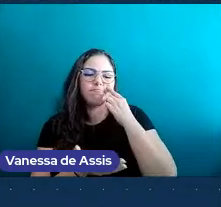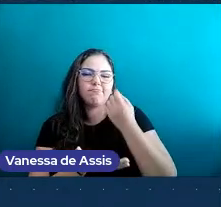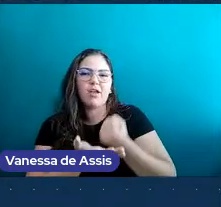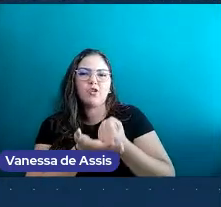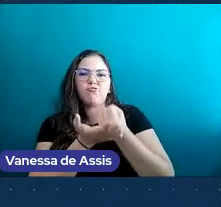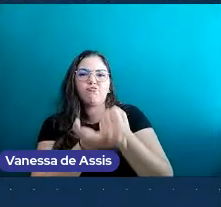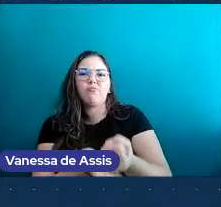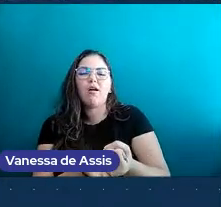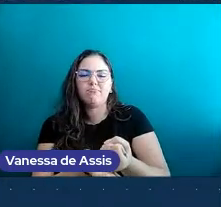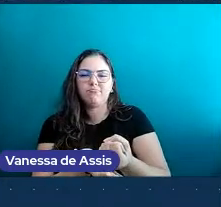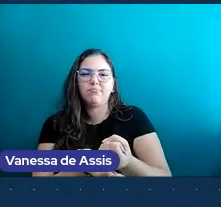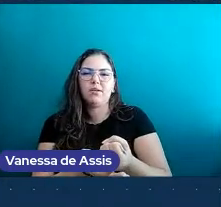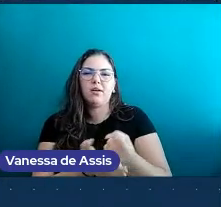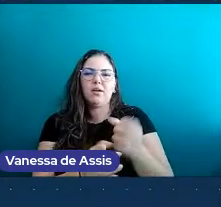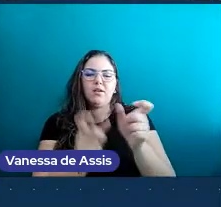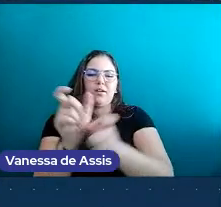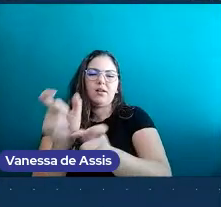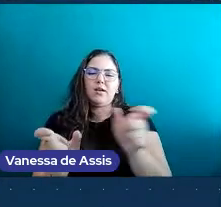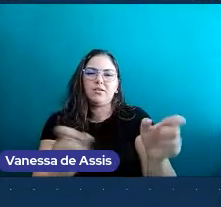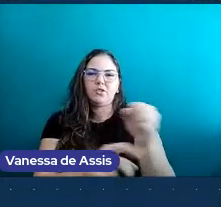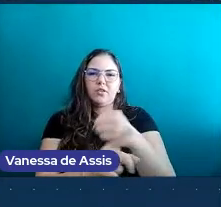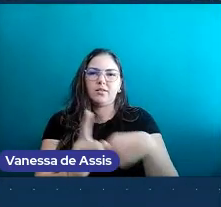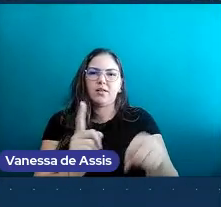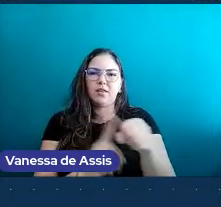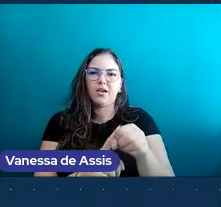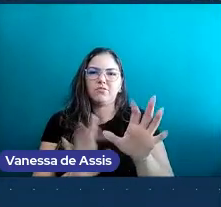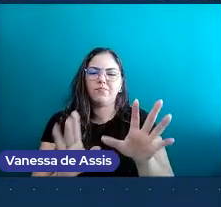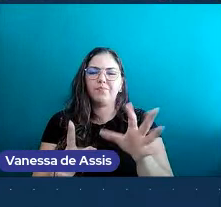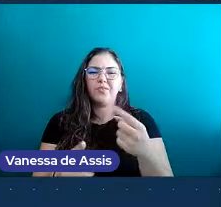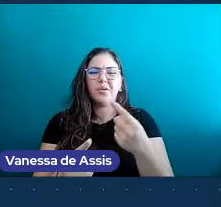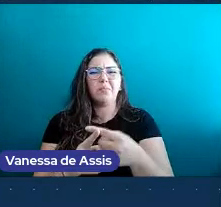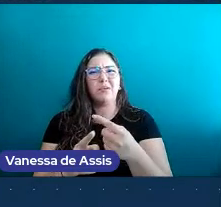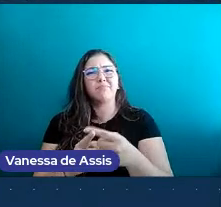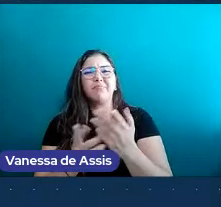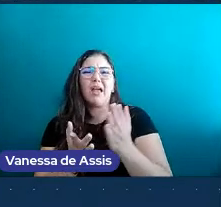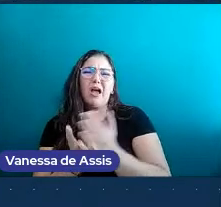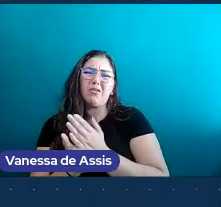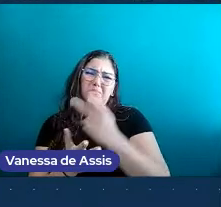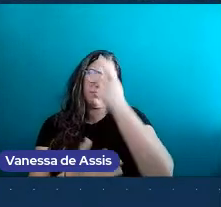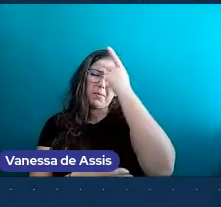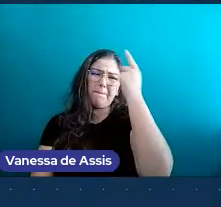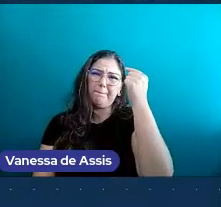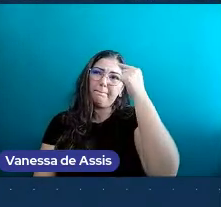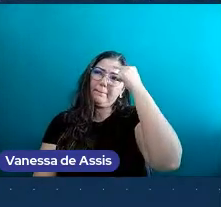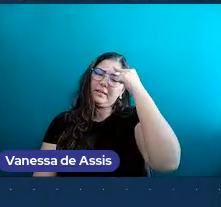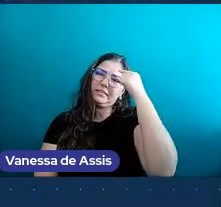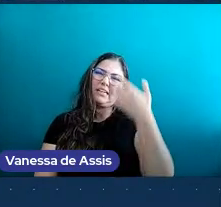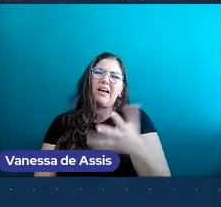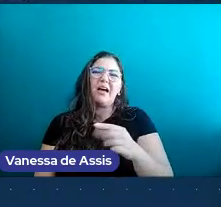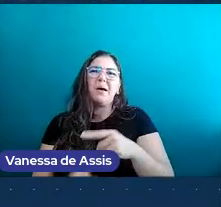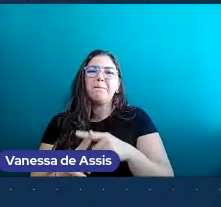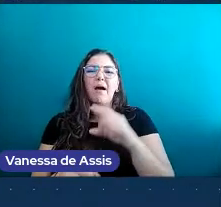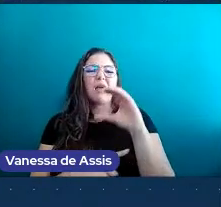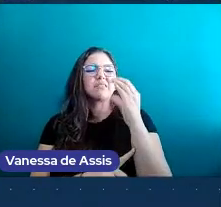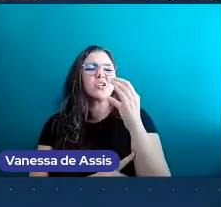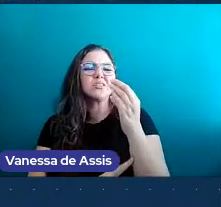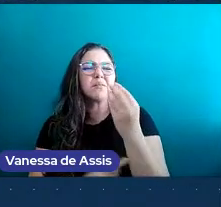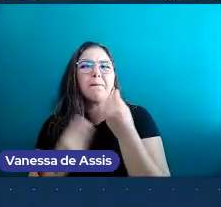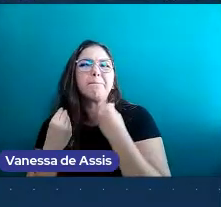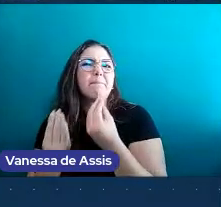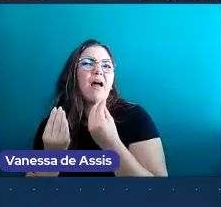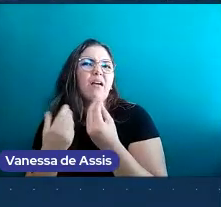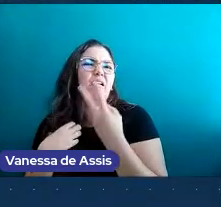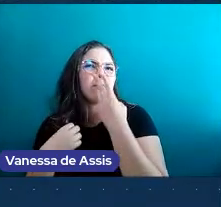inútil, né? Um investimento que não se paga, por assim dizer. A gente vem com o processo